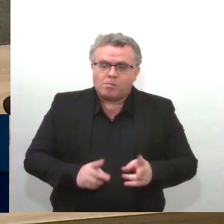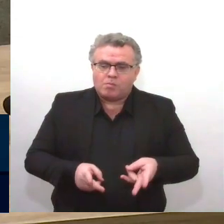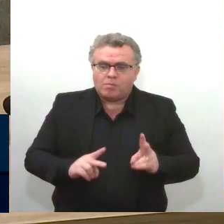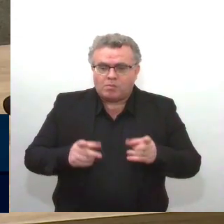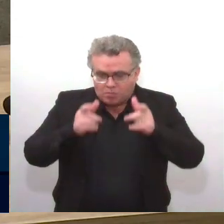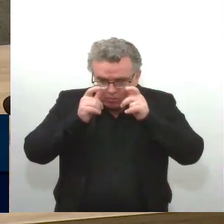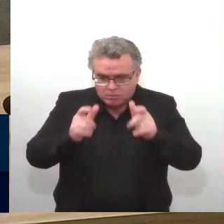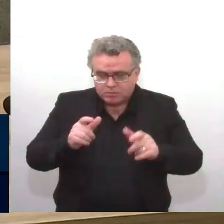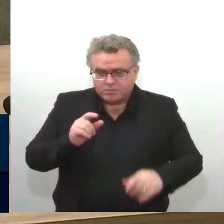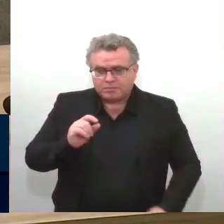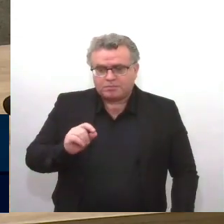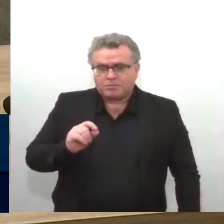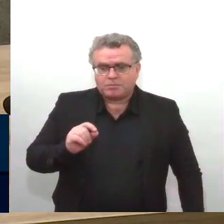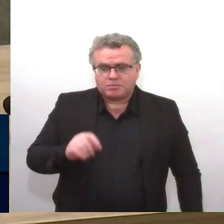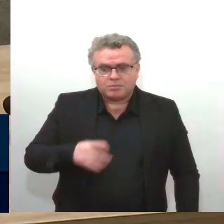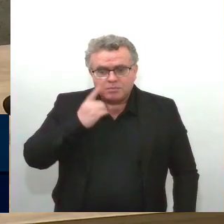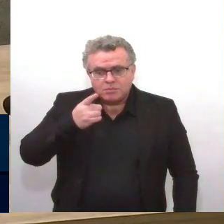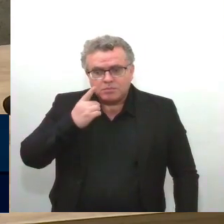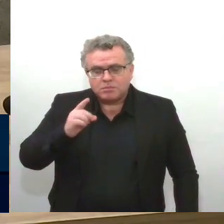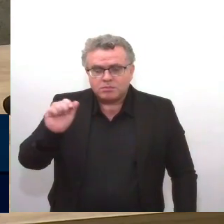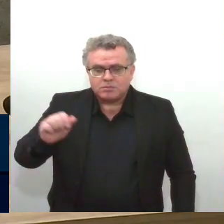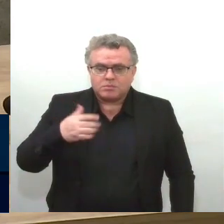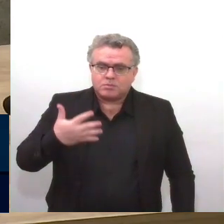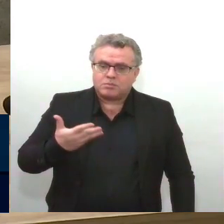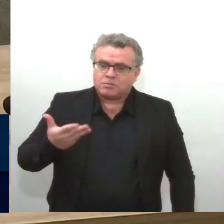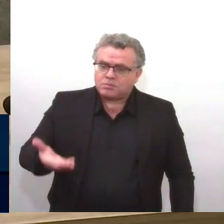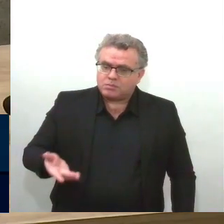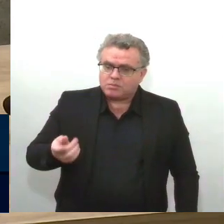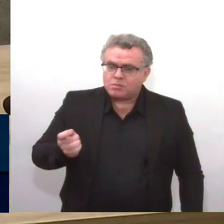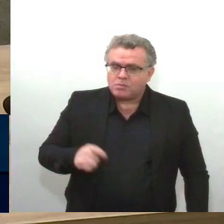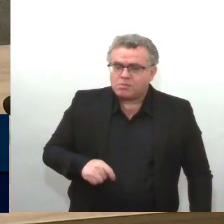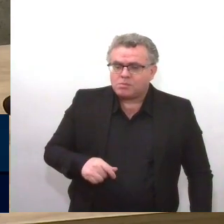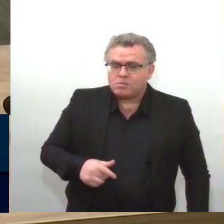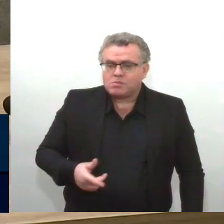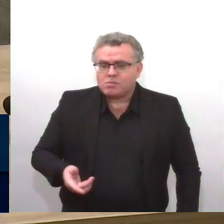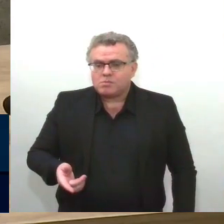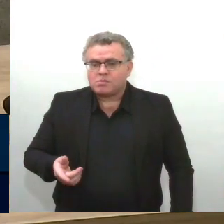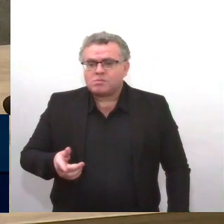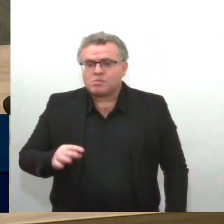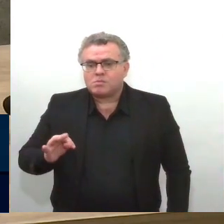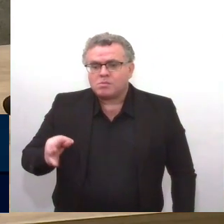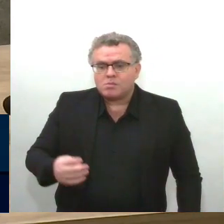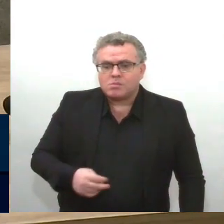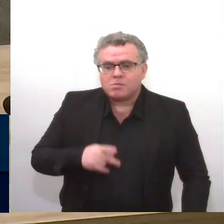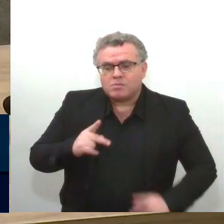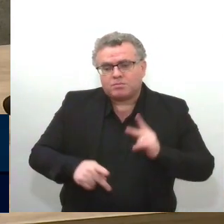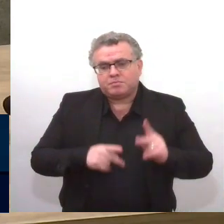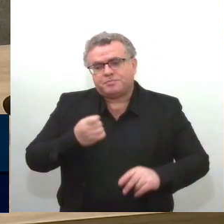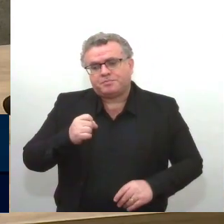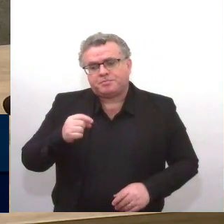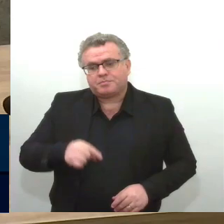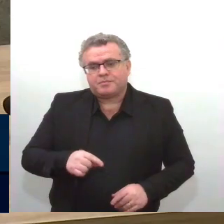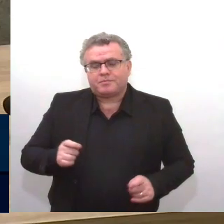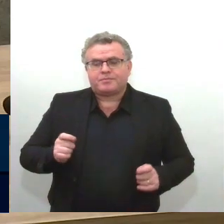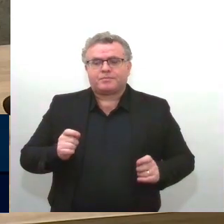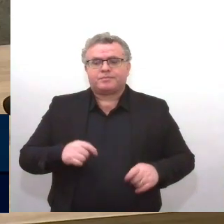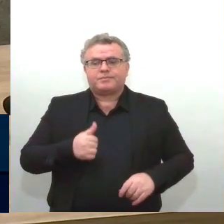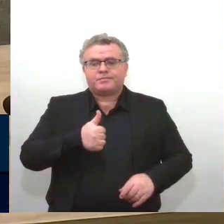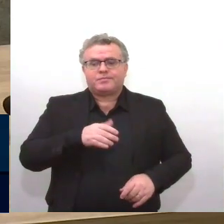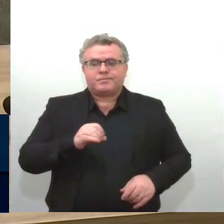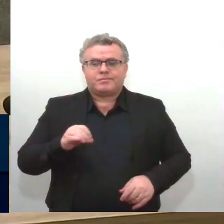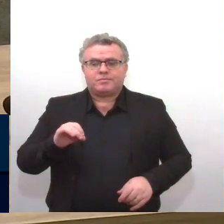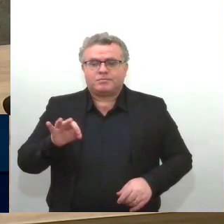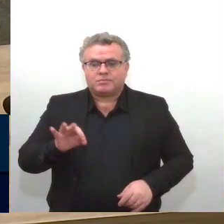que todos que saem de casa todos os eleitores 100% eles sai com um só objetivo nenhum é